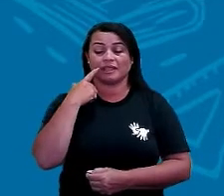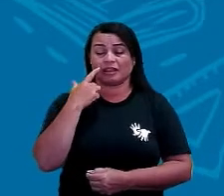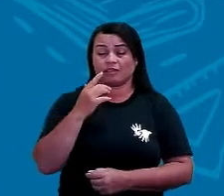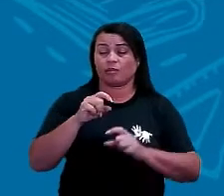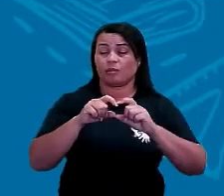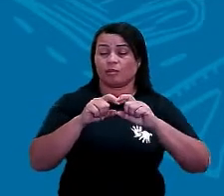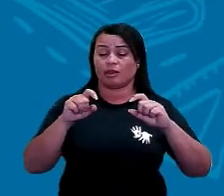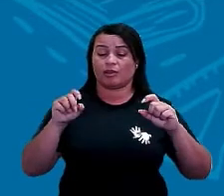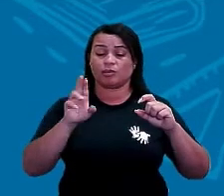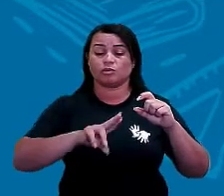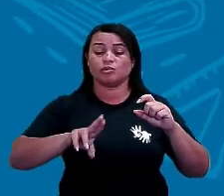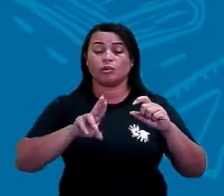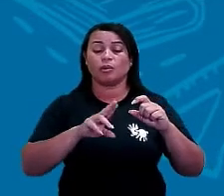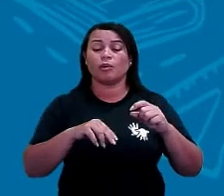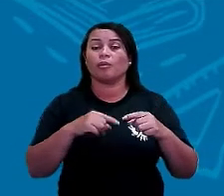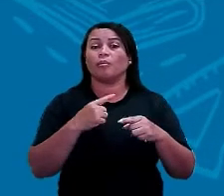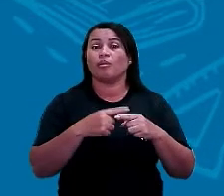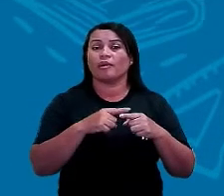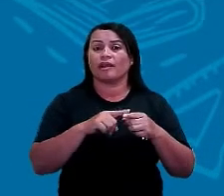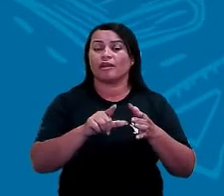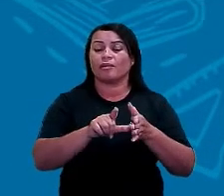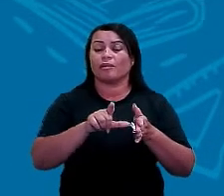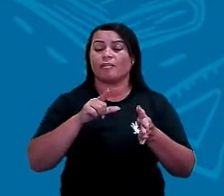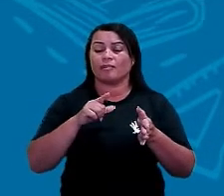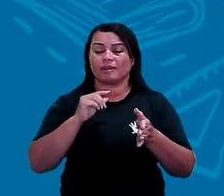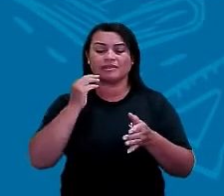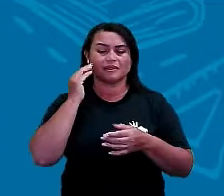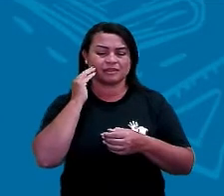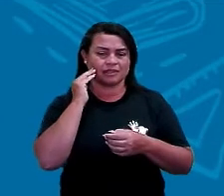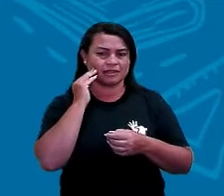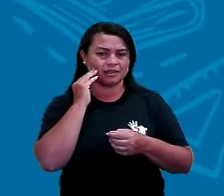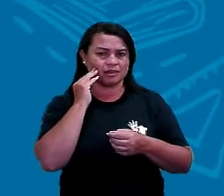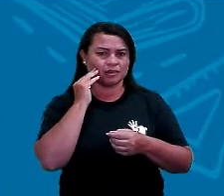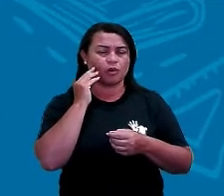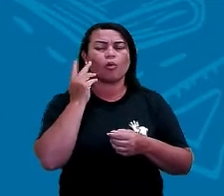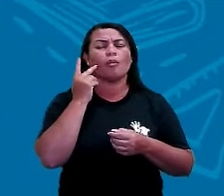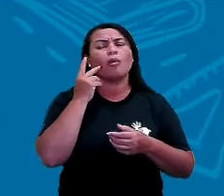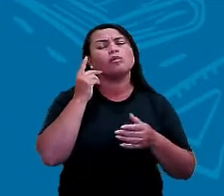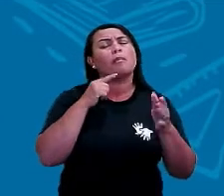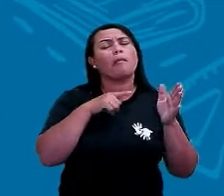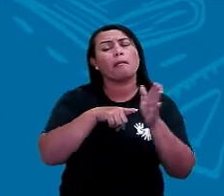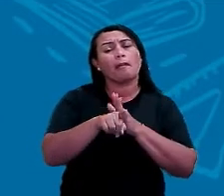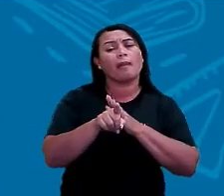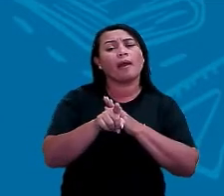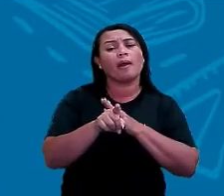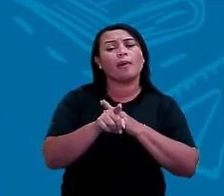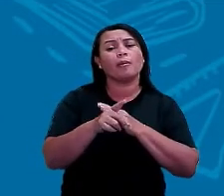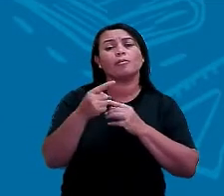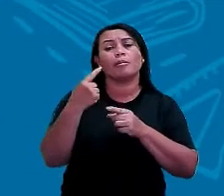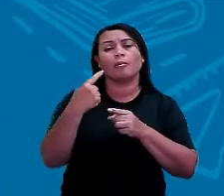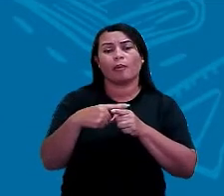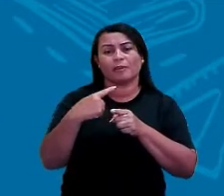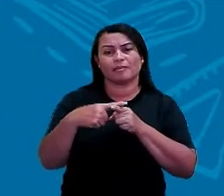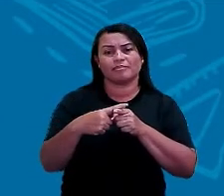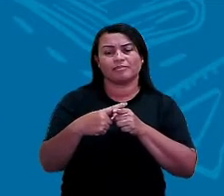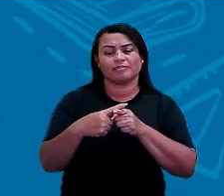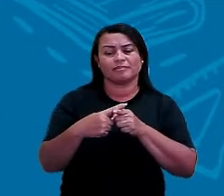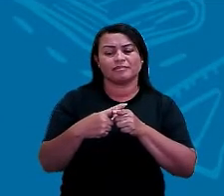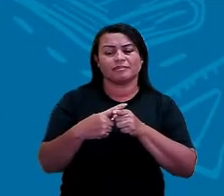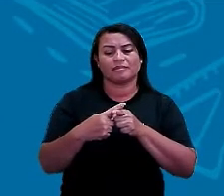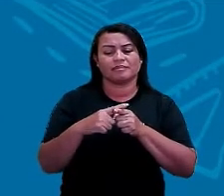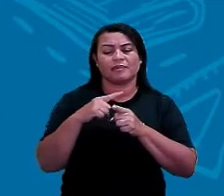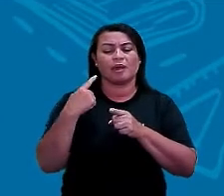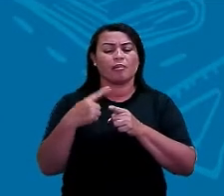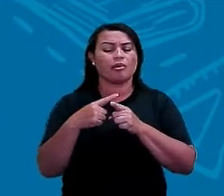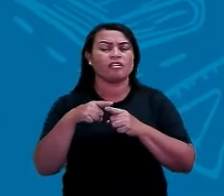no início, não é? Como eu falei, é muito comum a gente fazer uma pergunta logo usando o porquê. Por